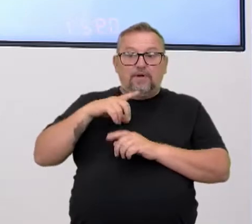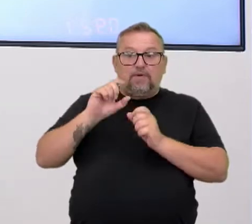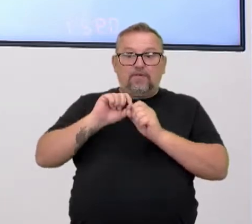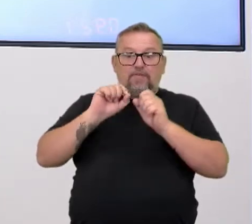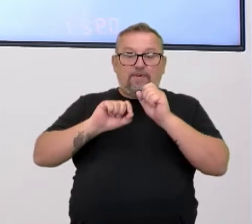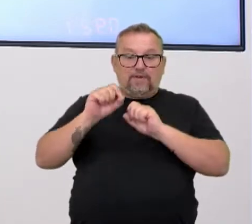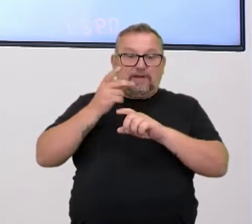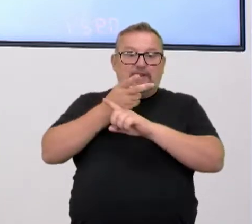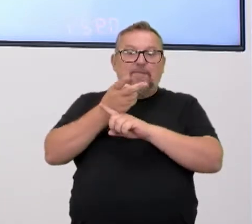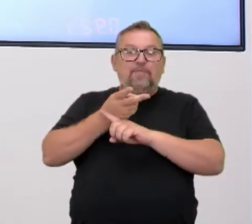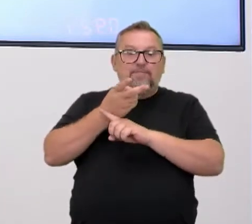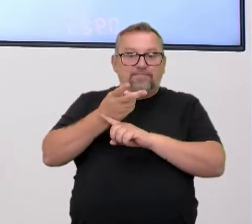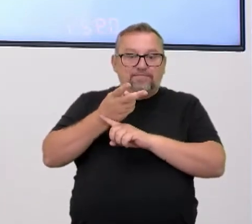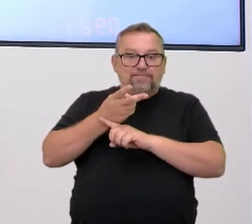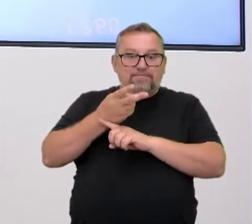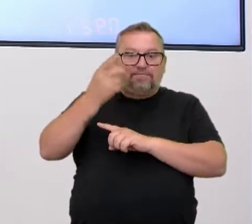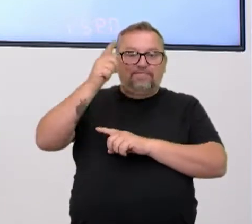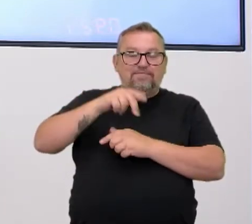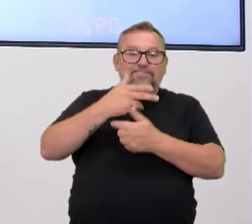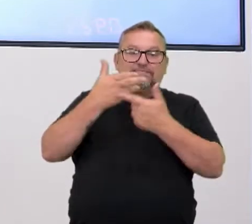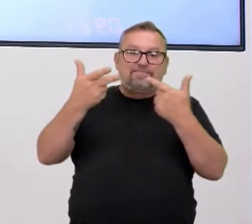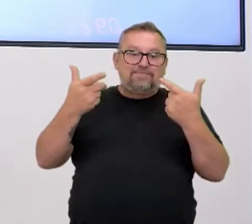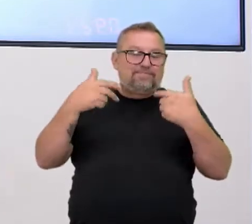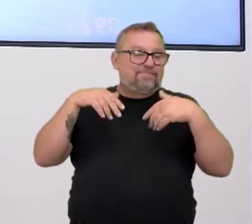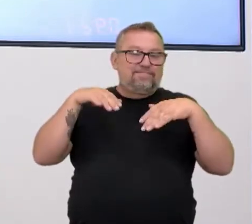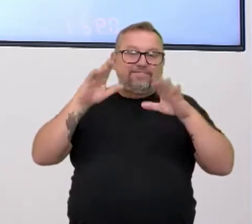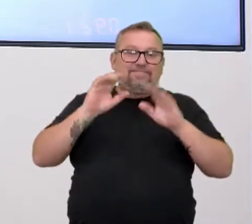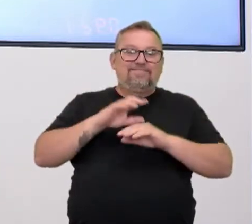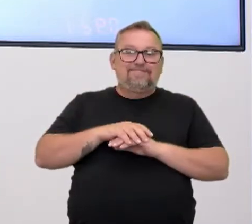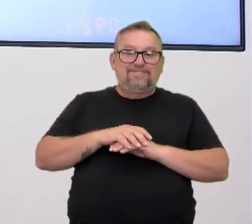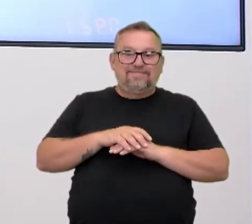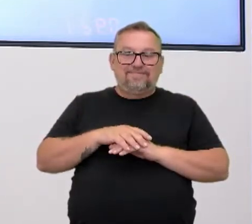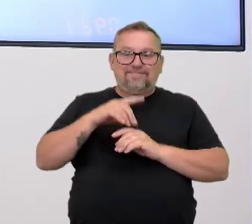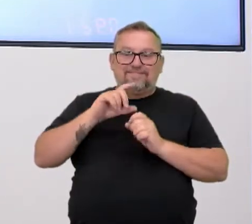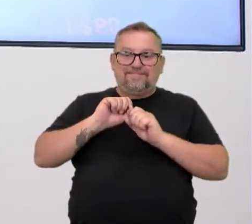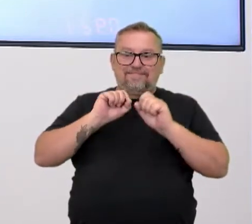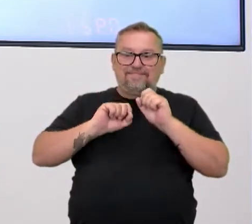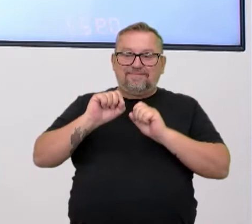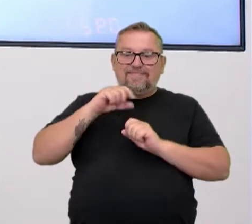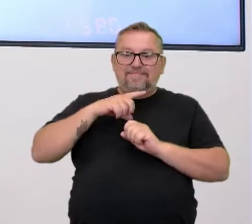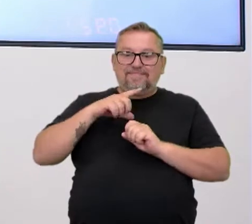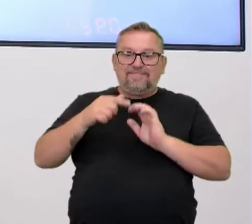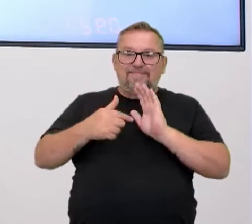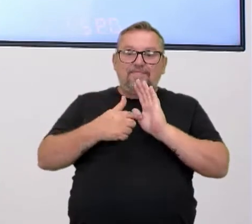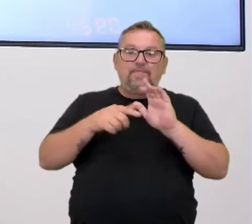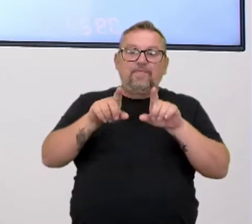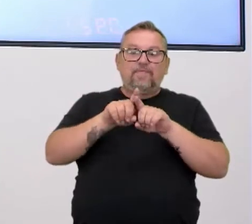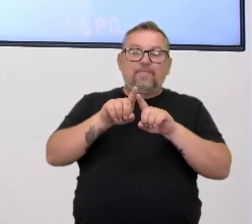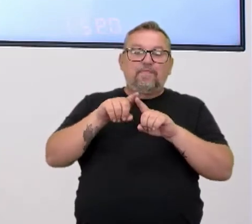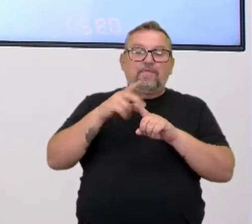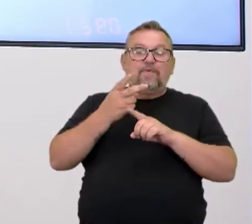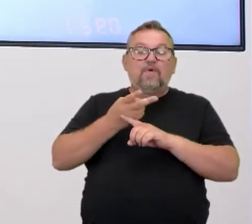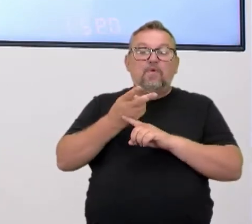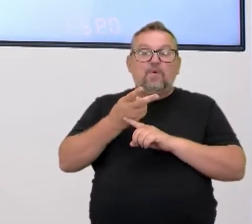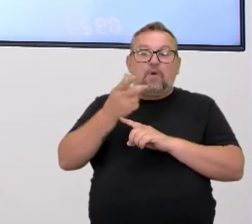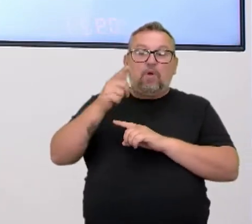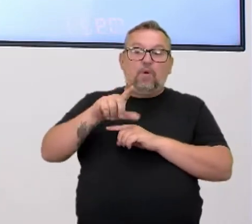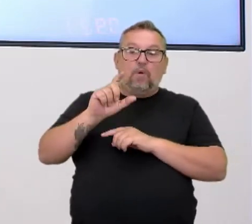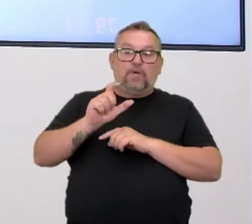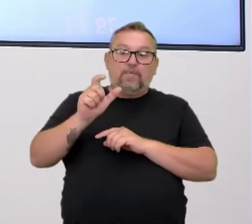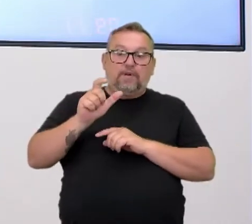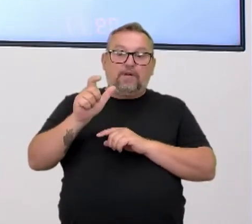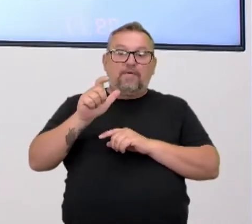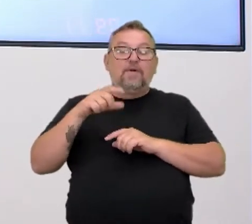essa busca aí em outras palavras, porque a gente tem a nossa e a gente vai procurar em outras palavras